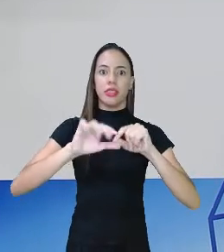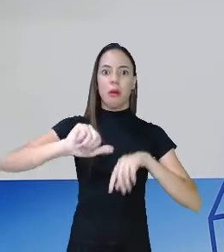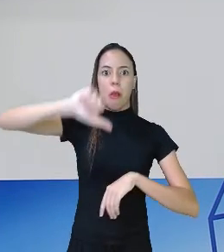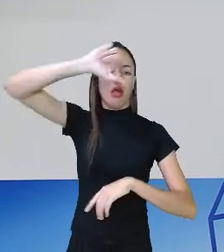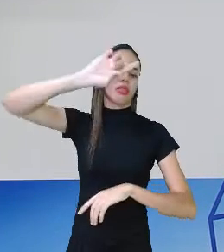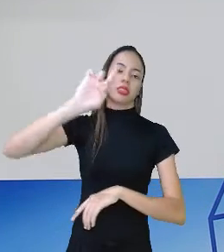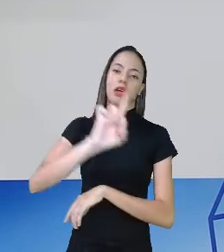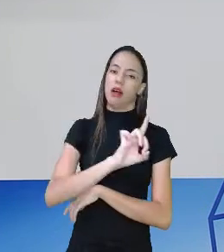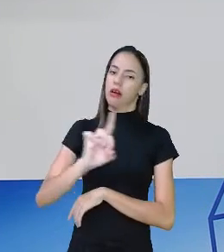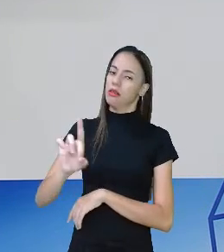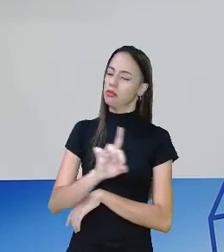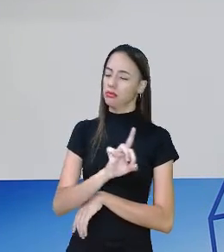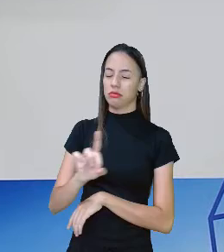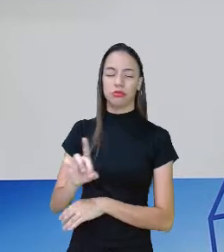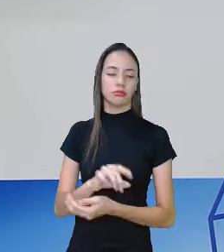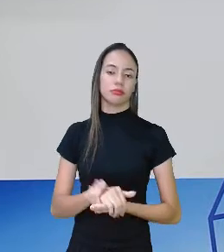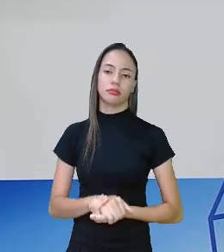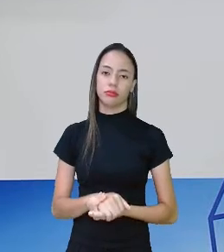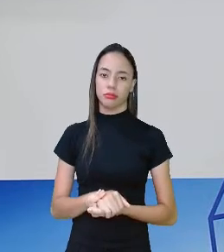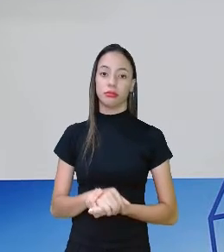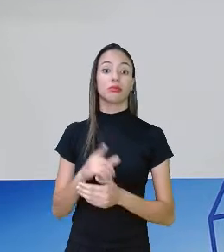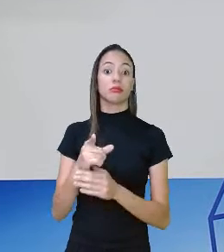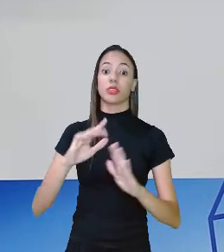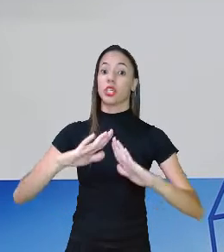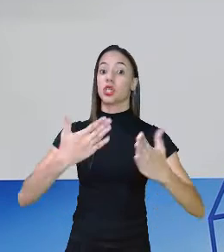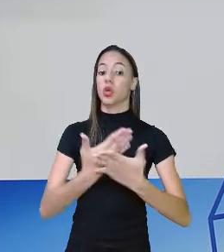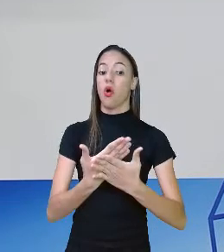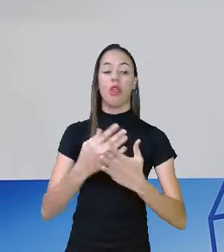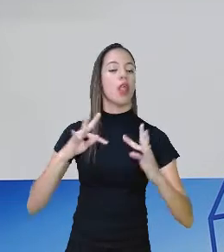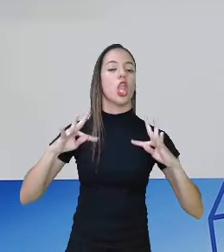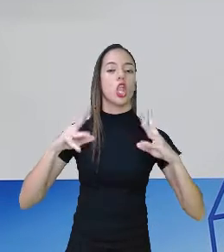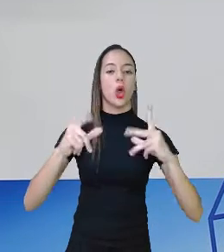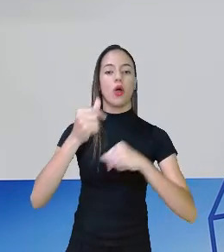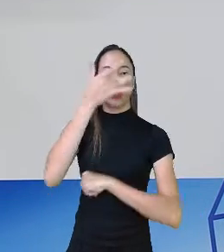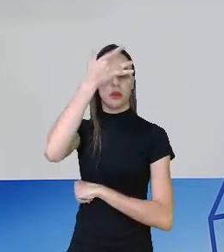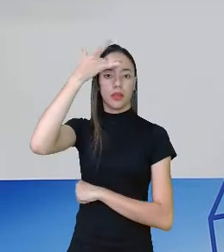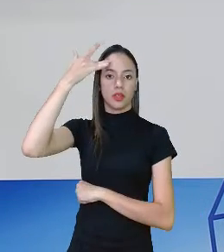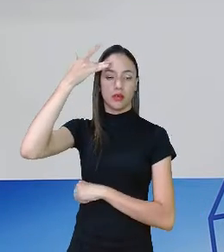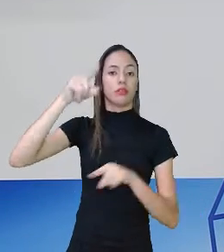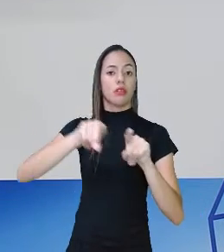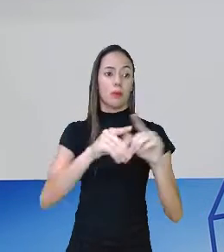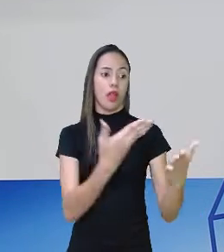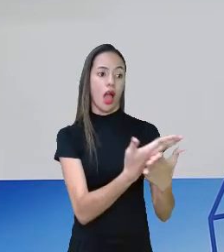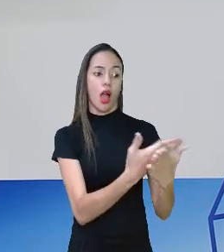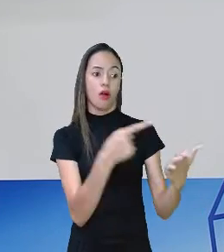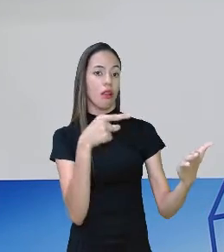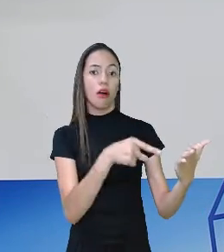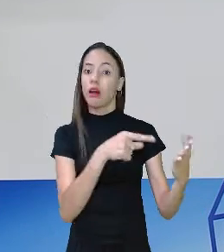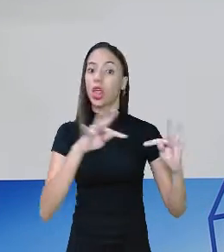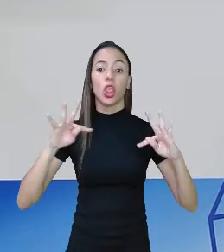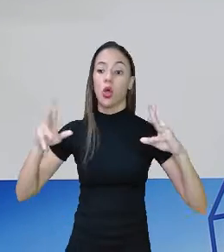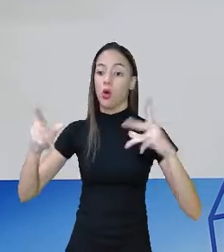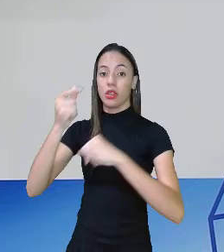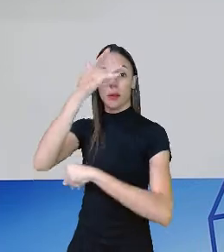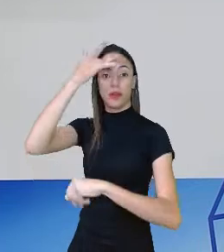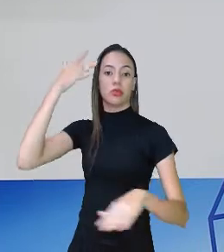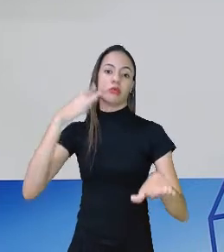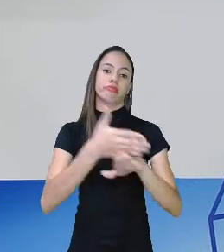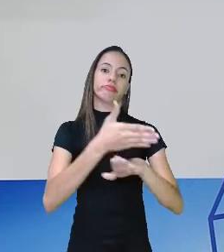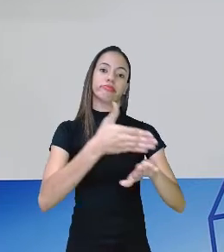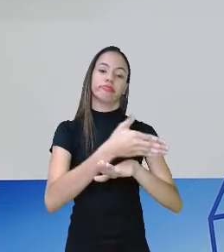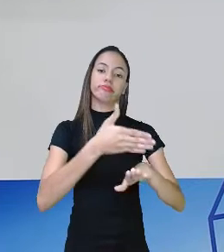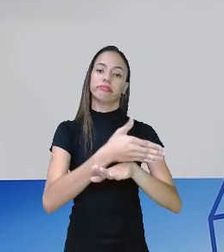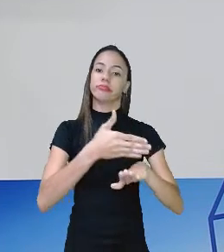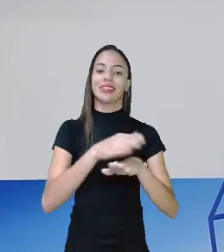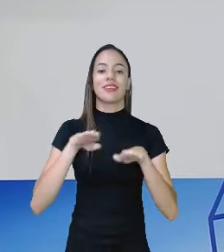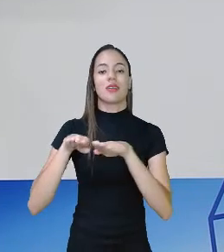com B. Não. A escola é para todos e aquela aula também é para todos os estudantes ter acesso e de